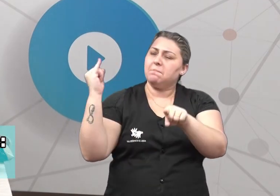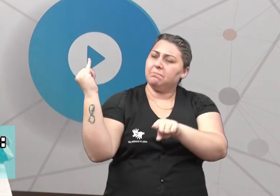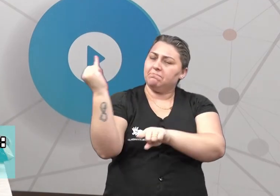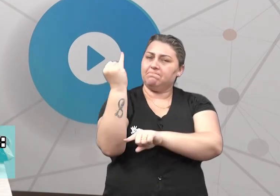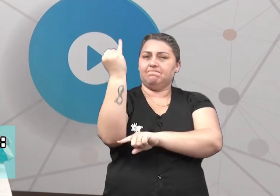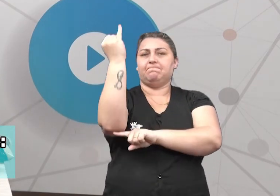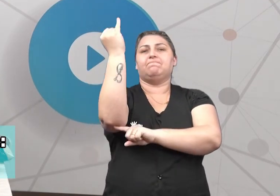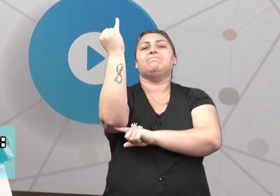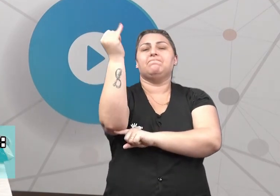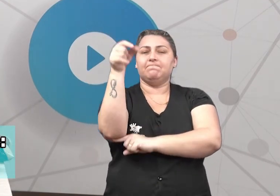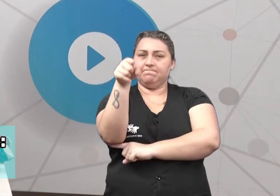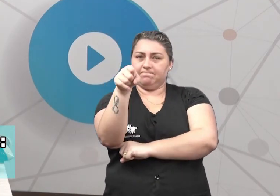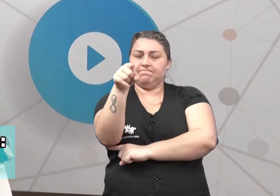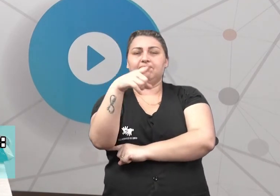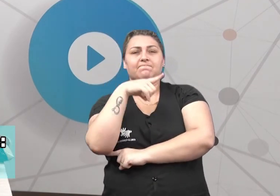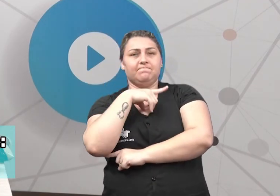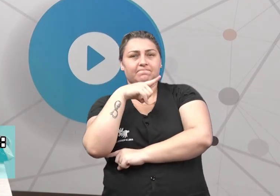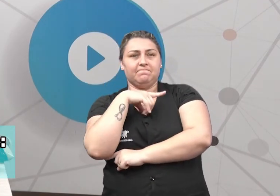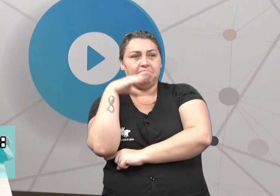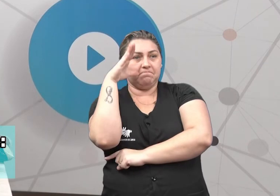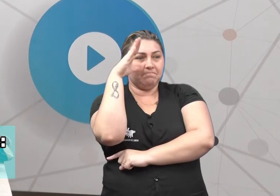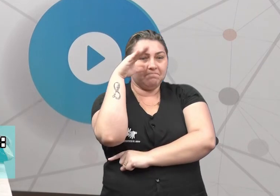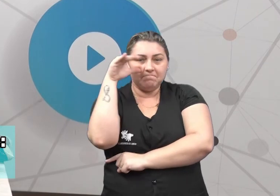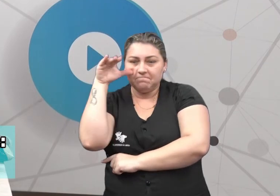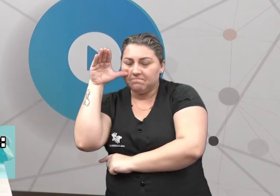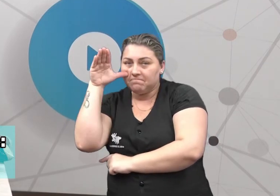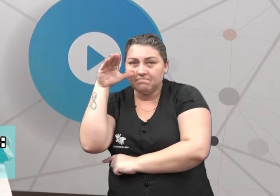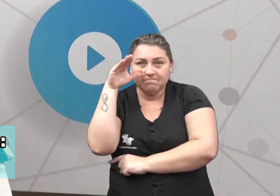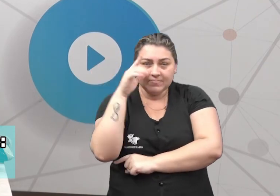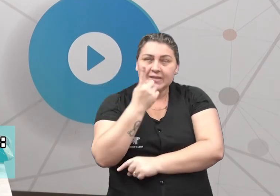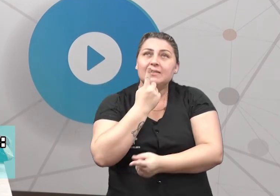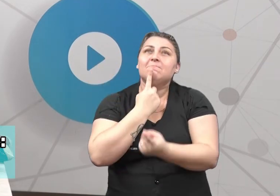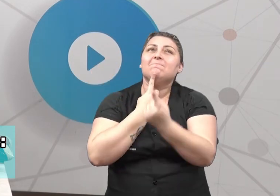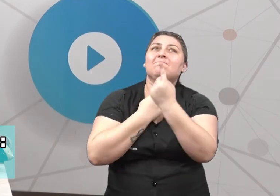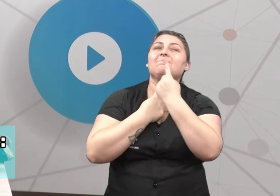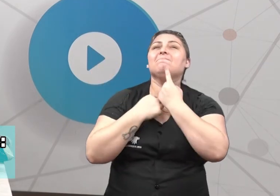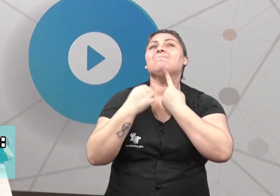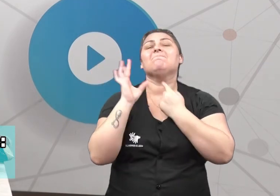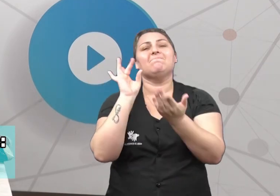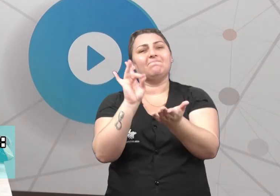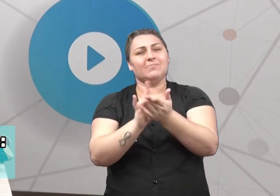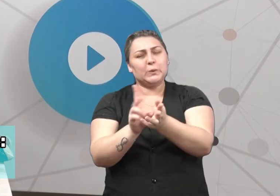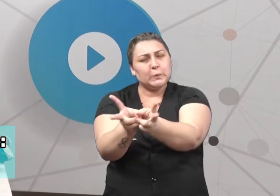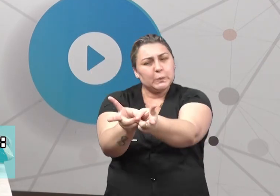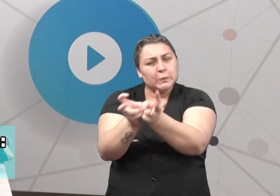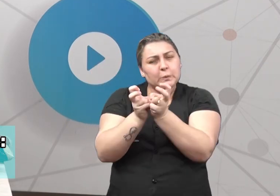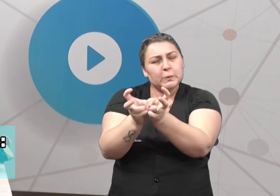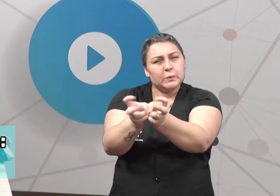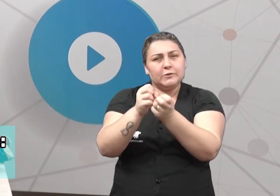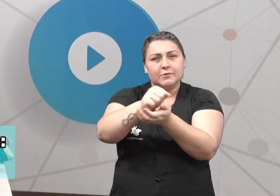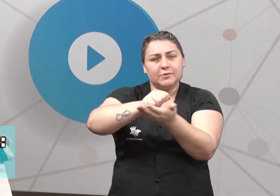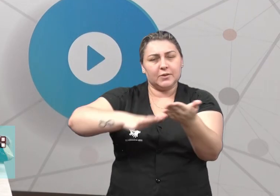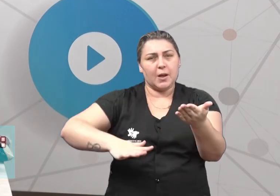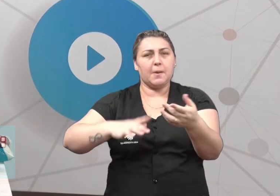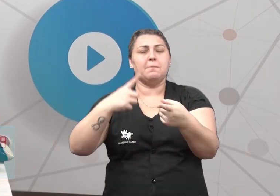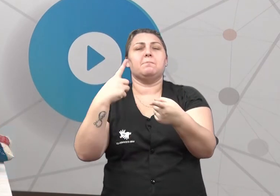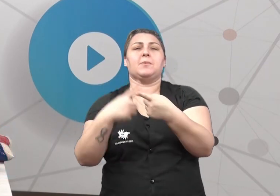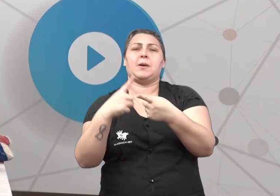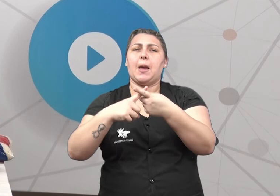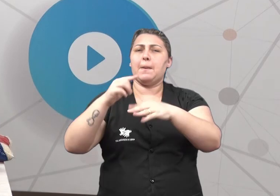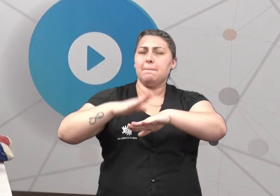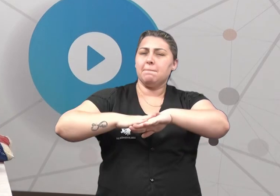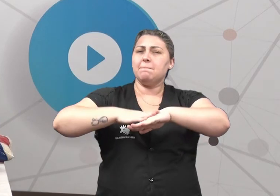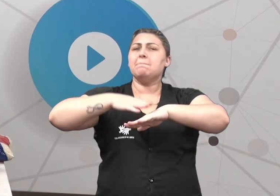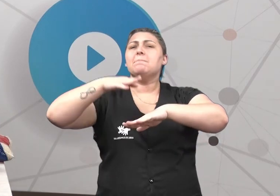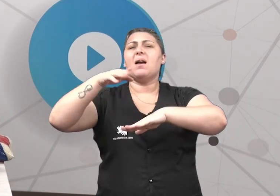muito importante que você tenha curiosidade, que você deseje mesmo explorar essas atividades. Porque quanto